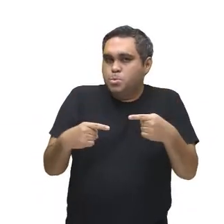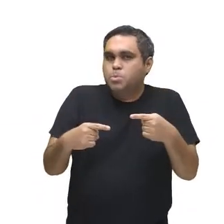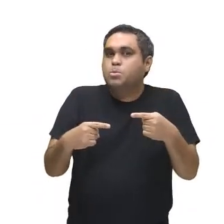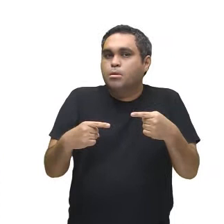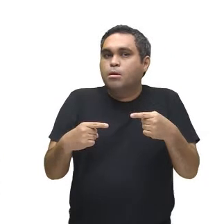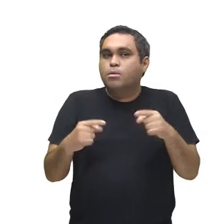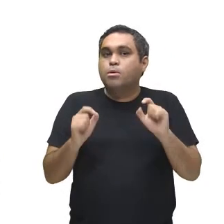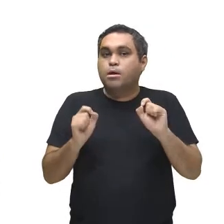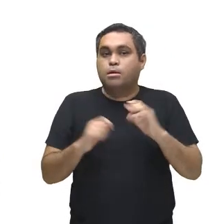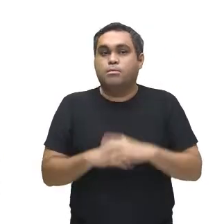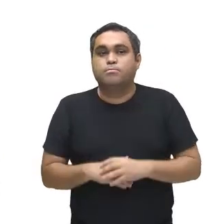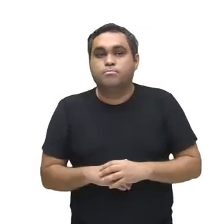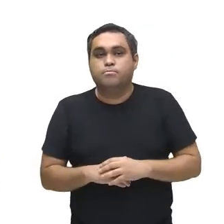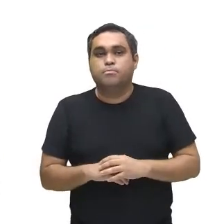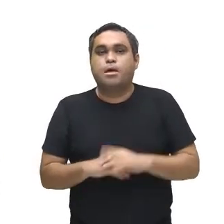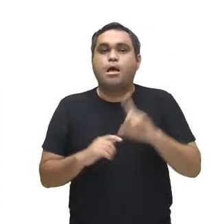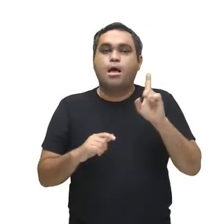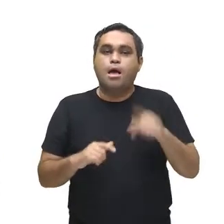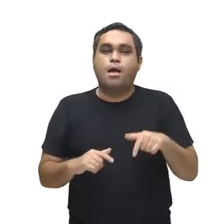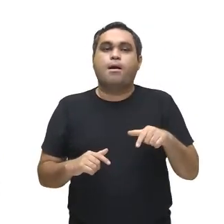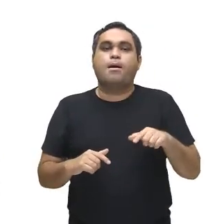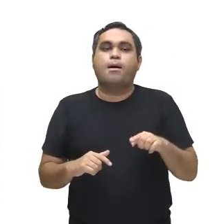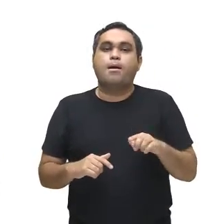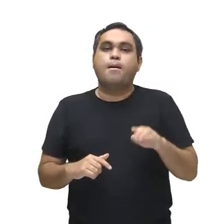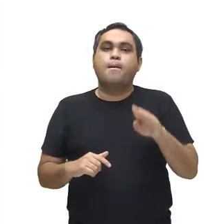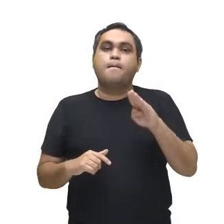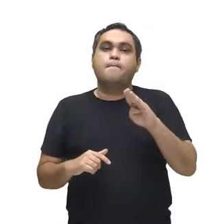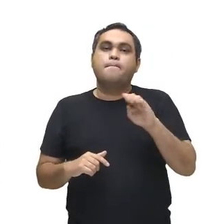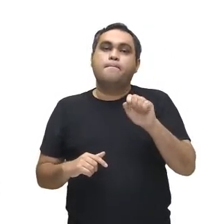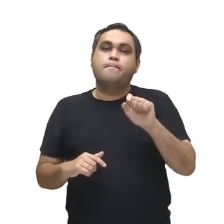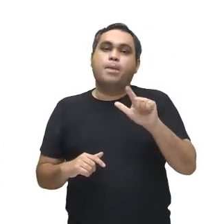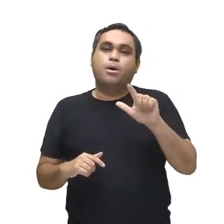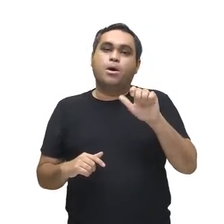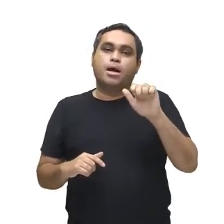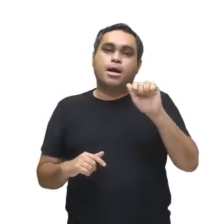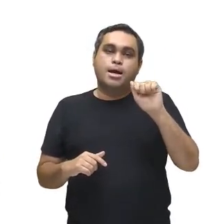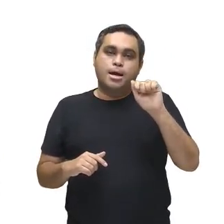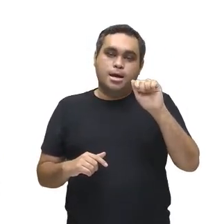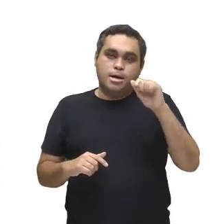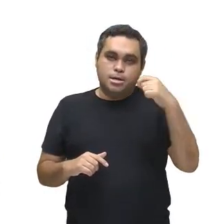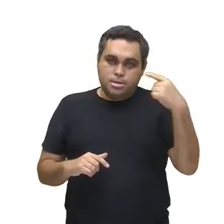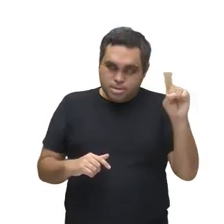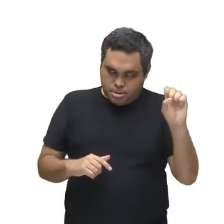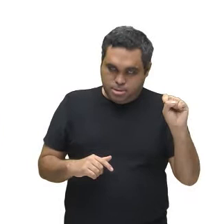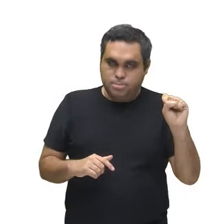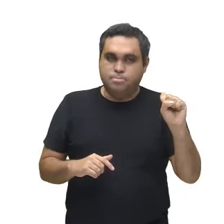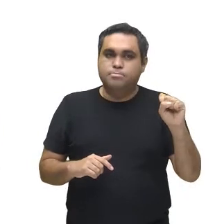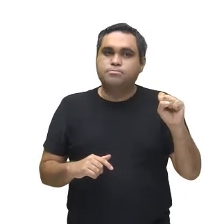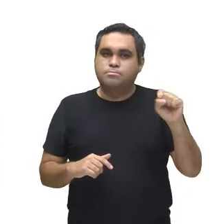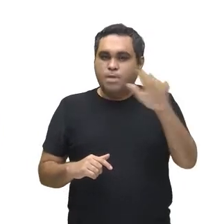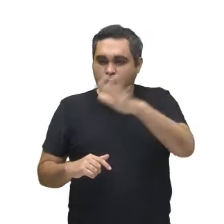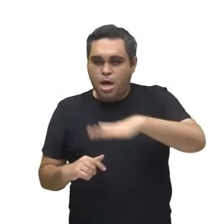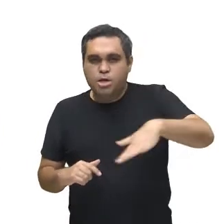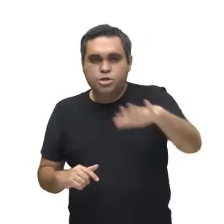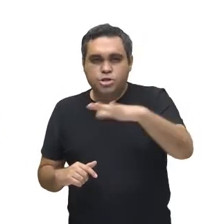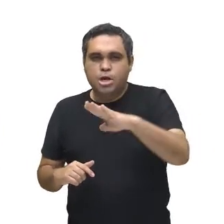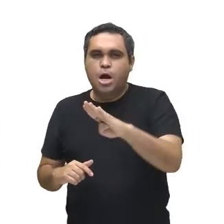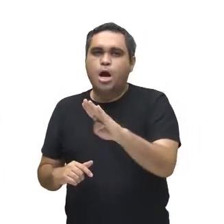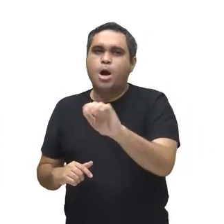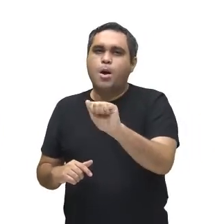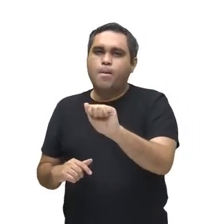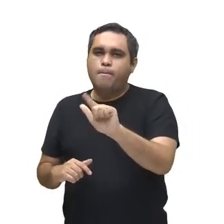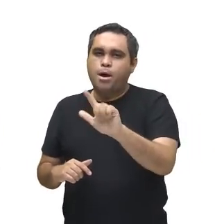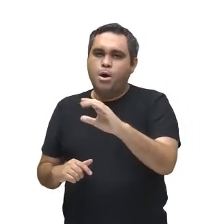a questão balcânica. Olhando para a tela aqui, vamos entender por que a região dos Balcãs, a